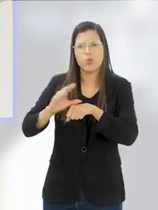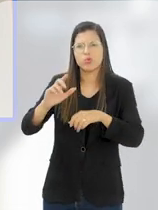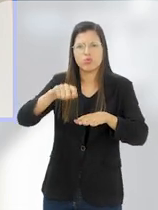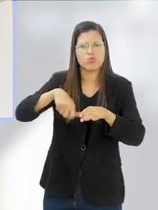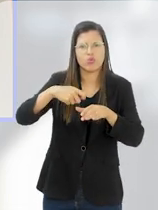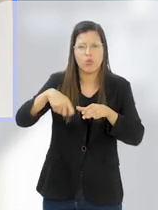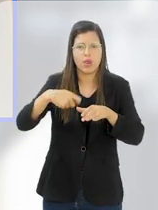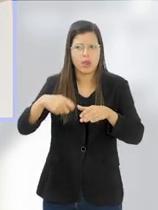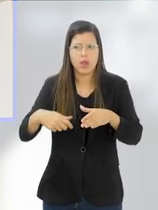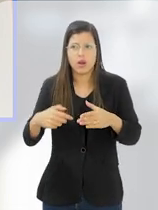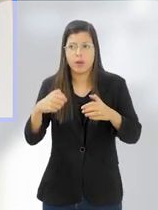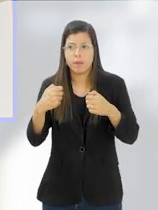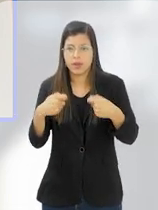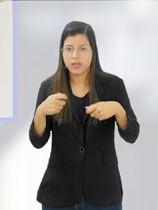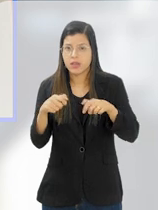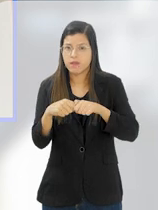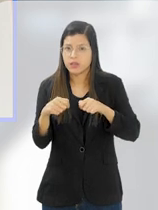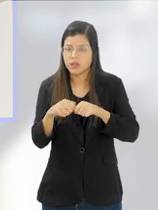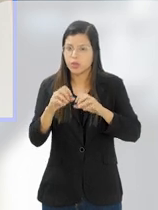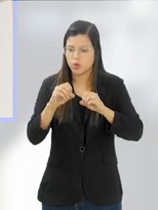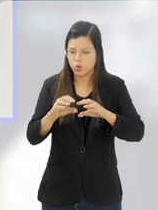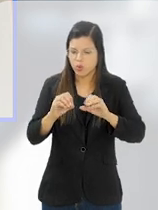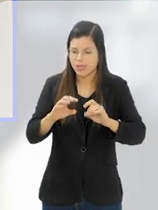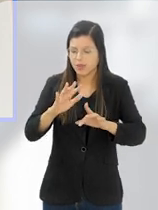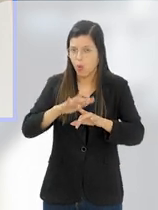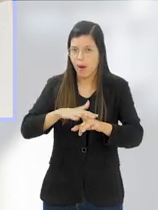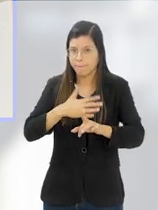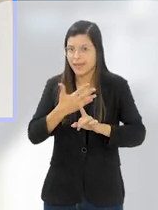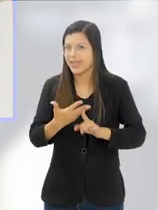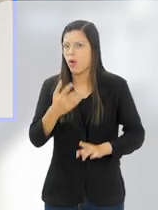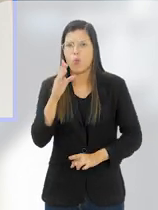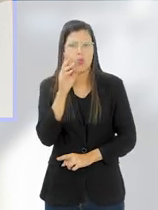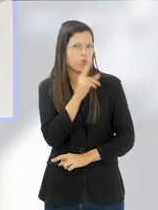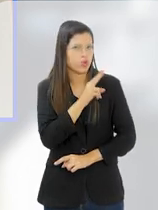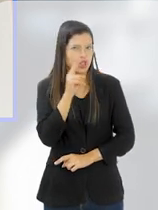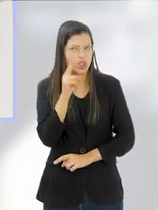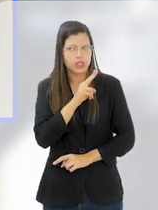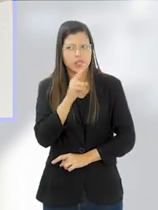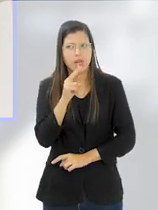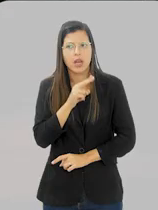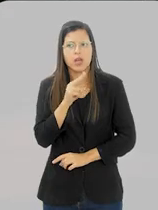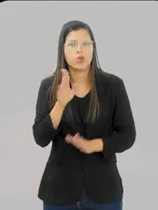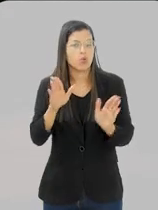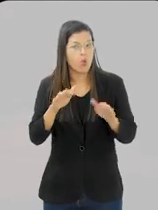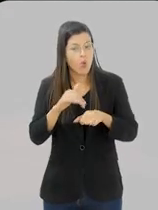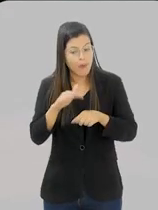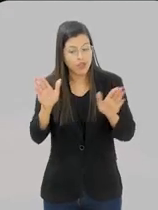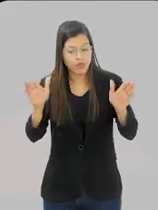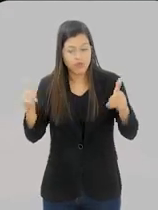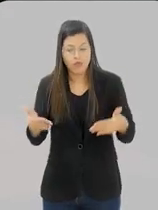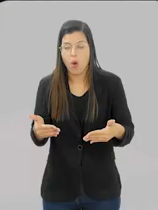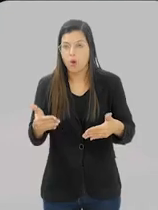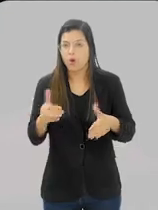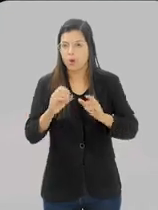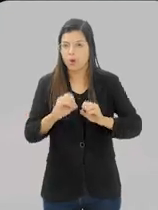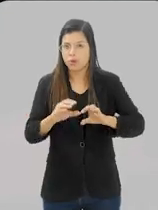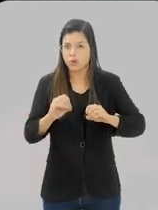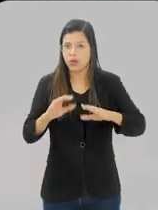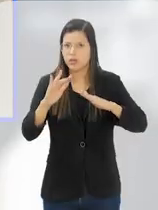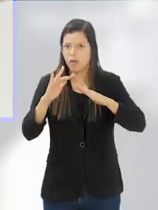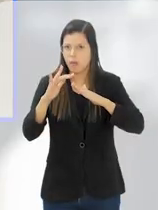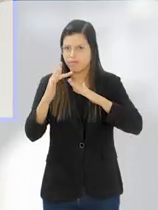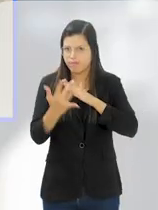não. A escola precisa fazer educação ambiental, que é urgente, precisa fazer com mais ênfase, precisa fazer